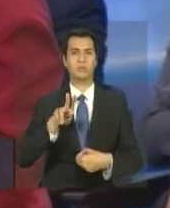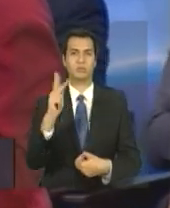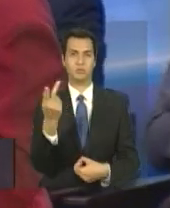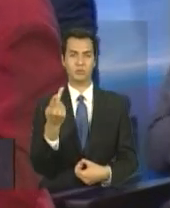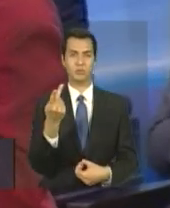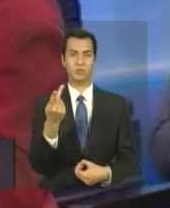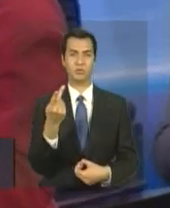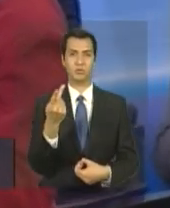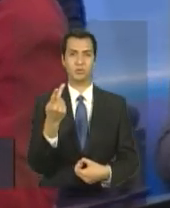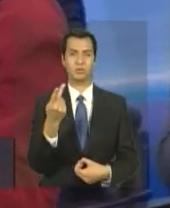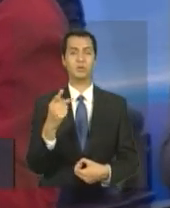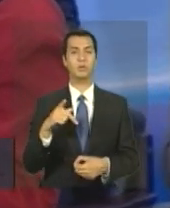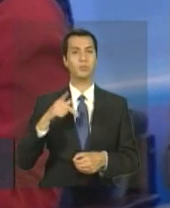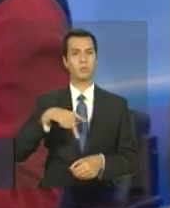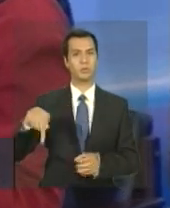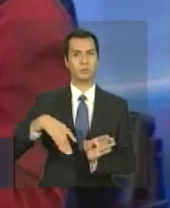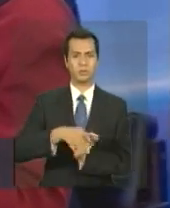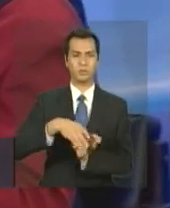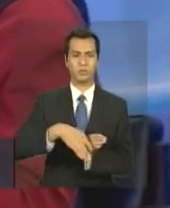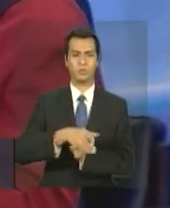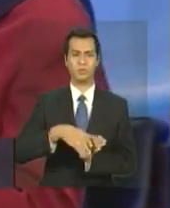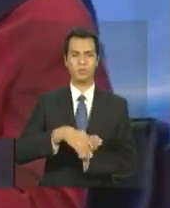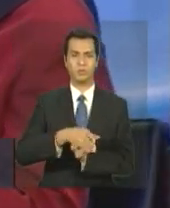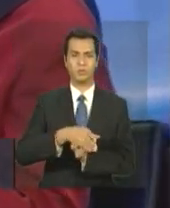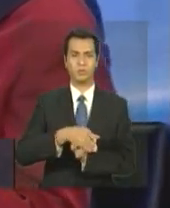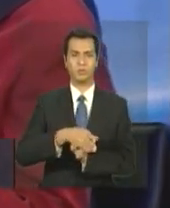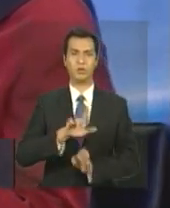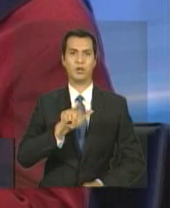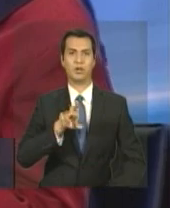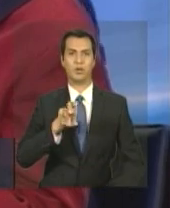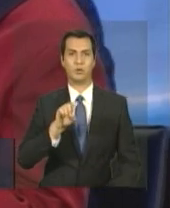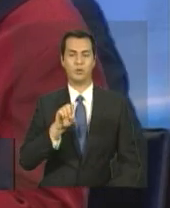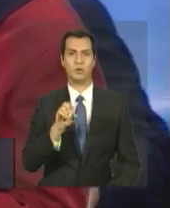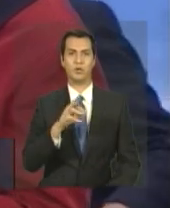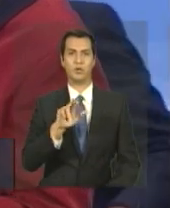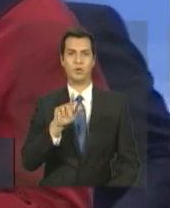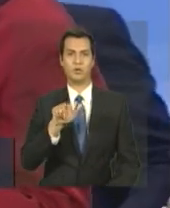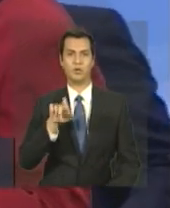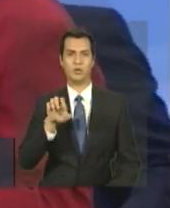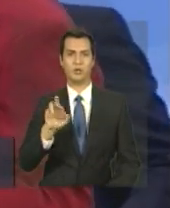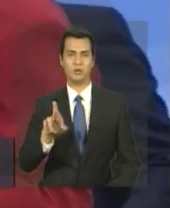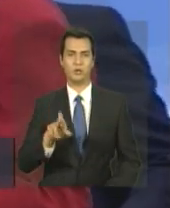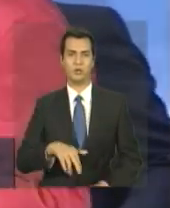Horizonte, realizado sob a orientação do professor Léo Heller.